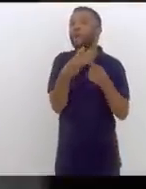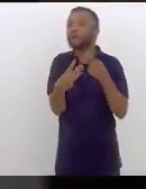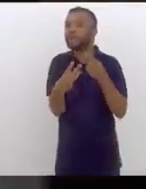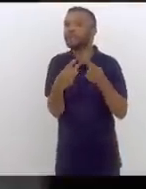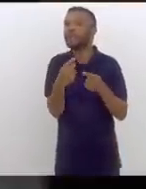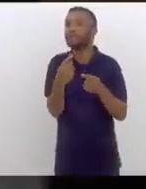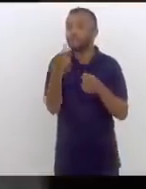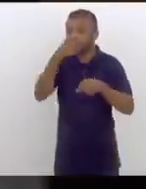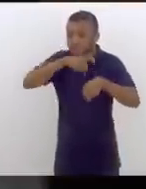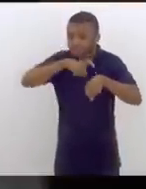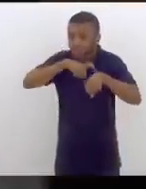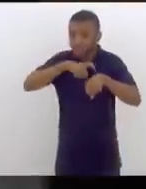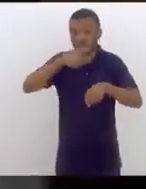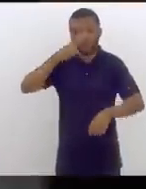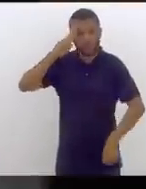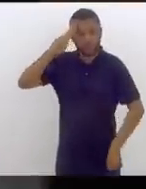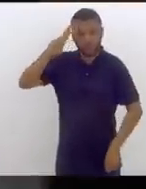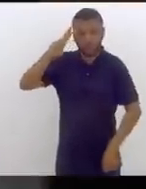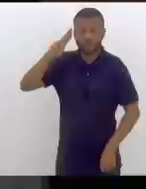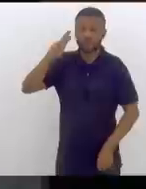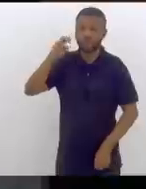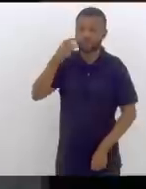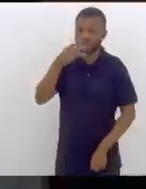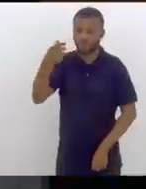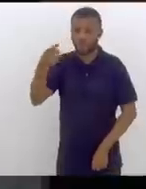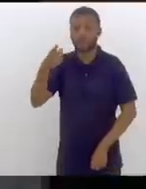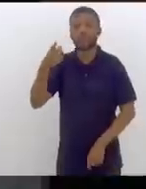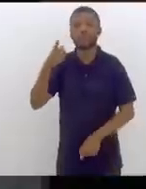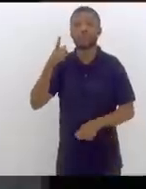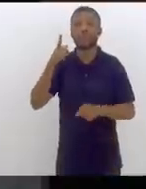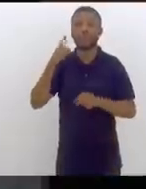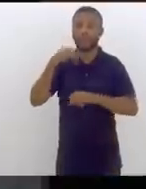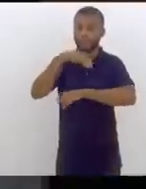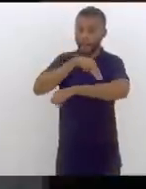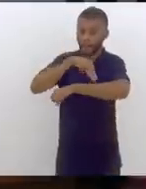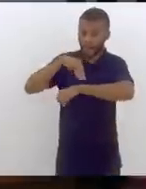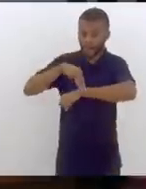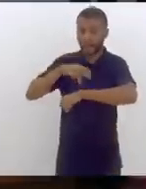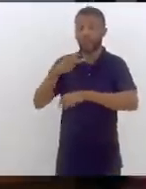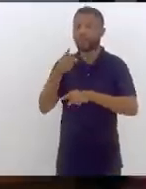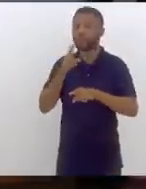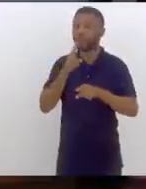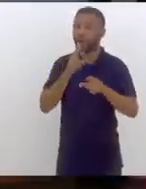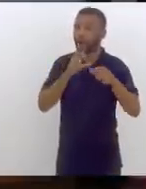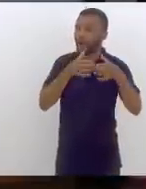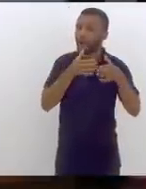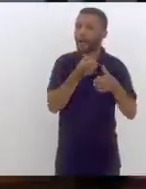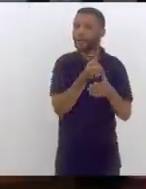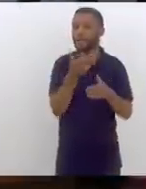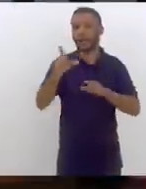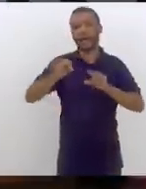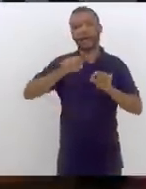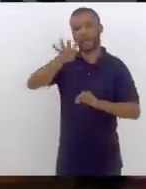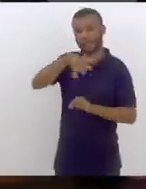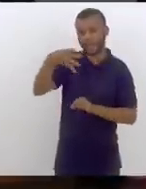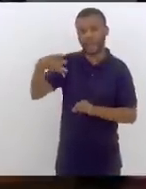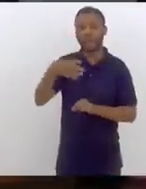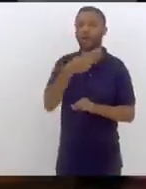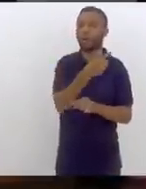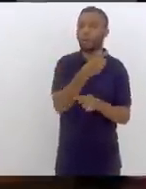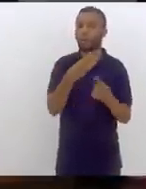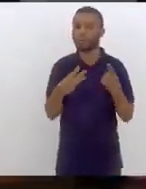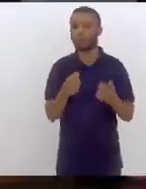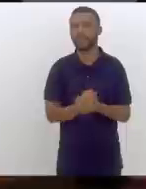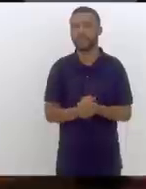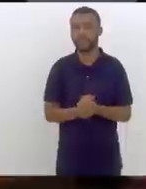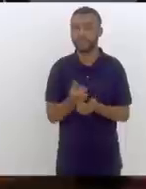ele foi Comandante no 32 em Macaé ele botou a escala de patrulha um por três quando ele foi Comandante no oitavo Batalhão na